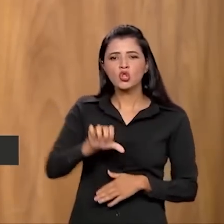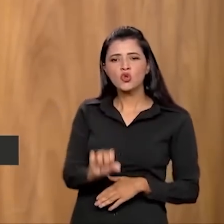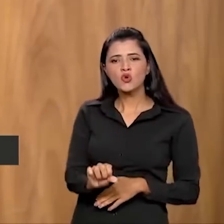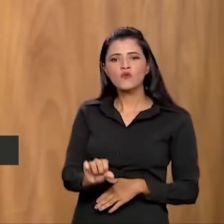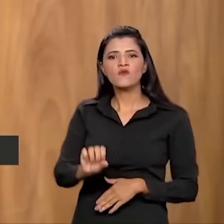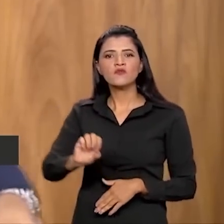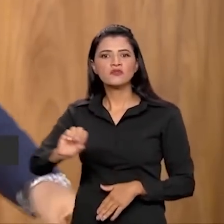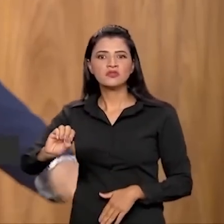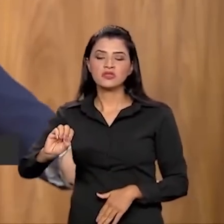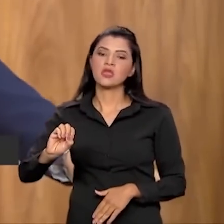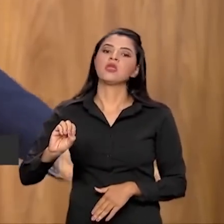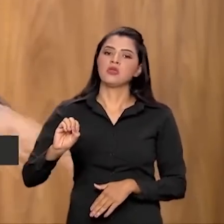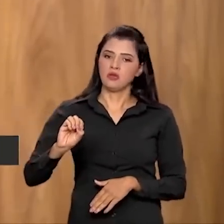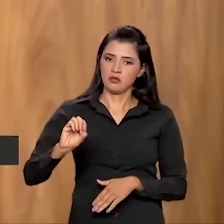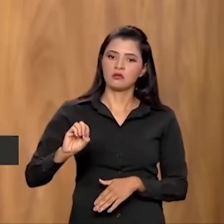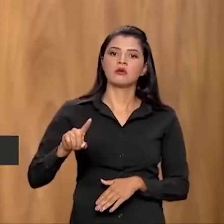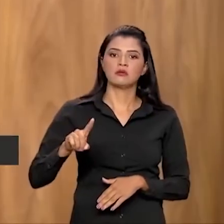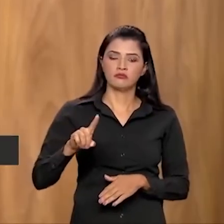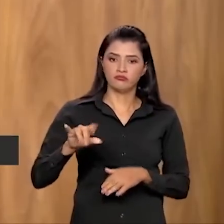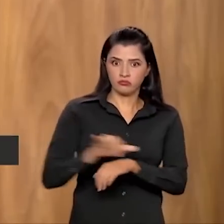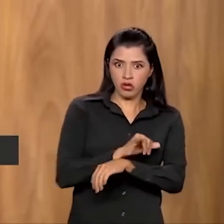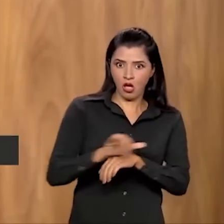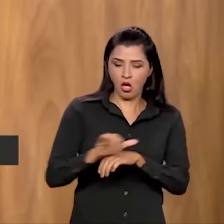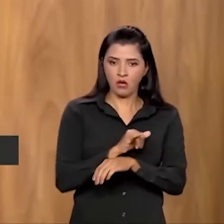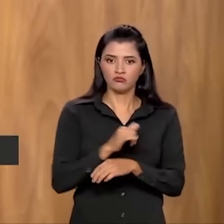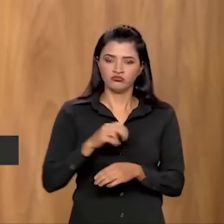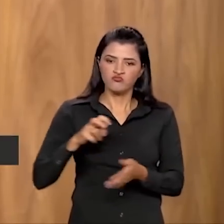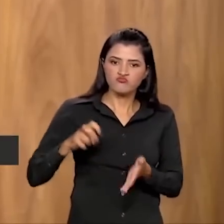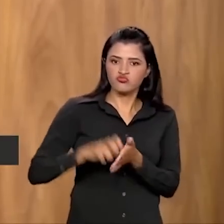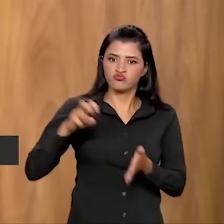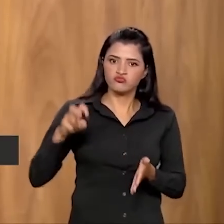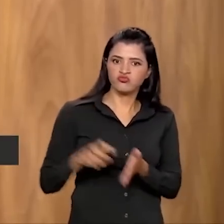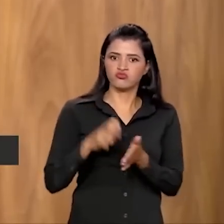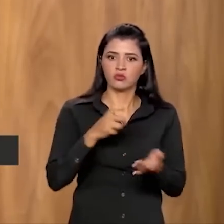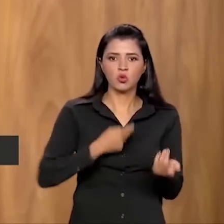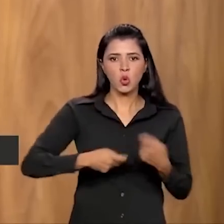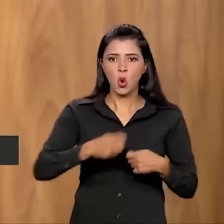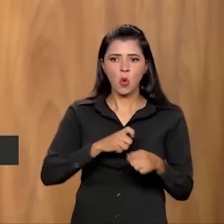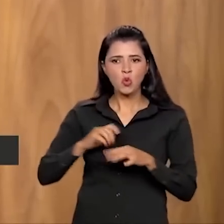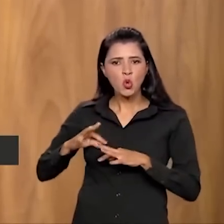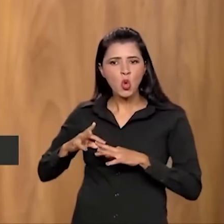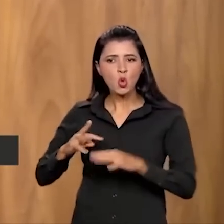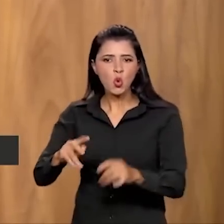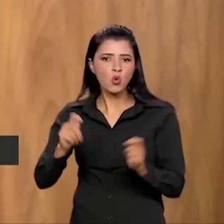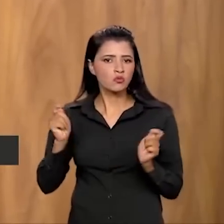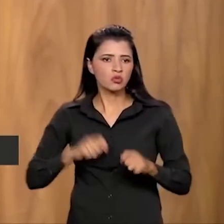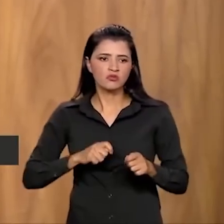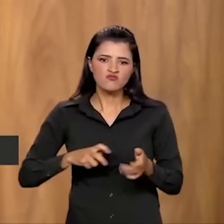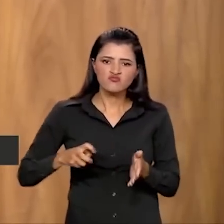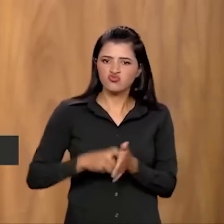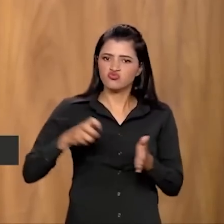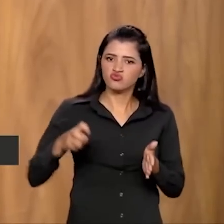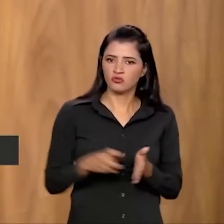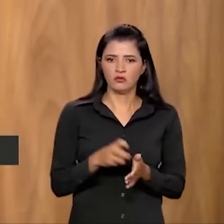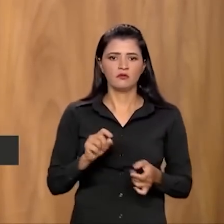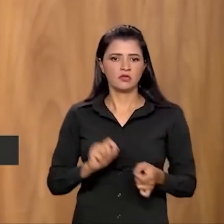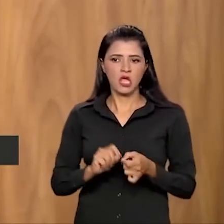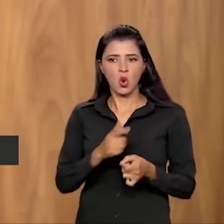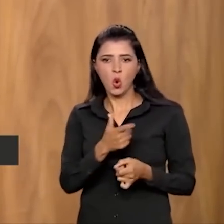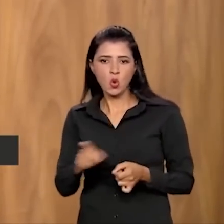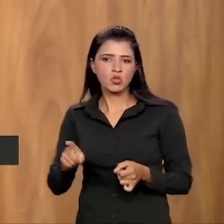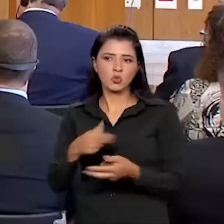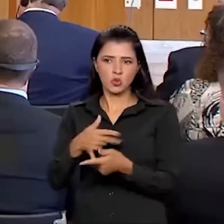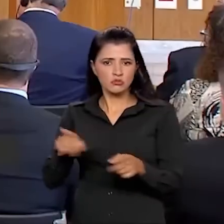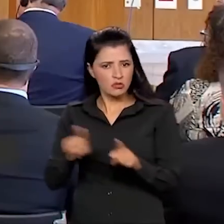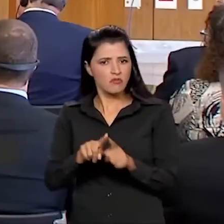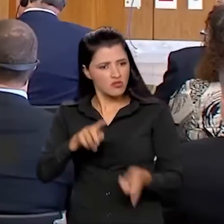900 medidas de sanções econômicas, sancionaram tudo que era possível sancionar, assim como que não era possível.